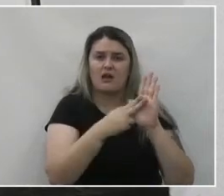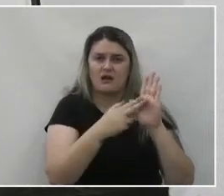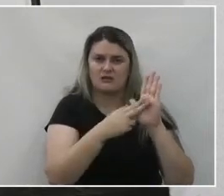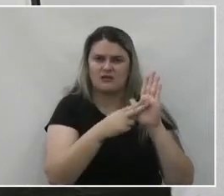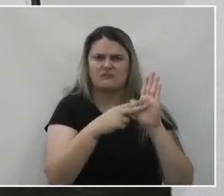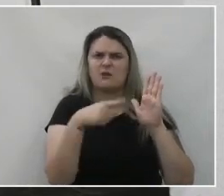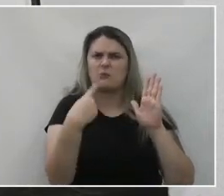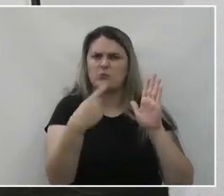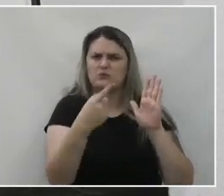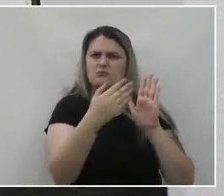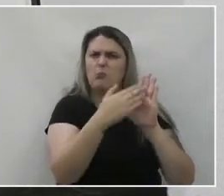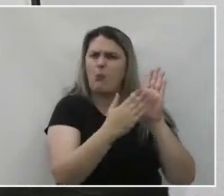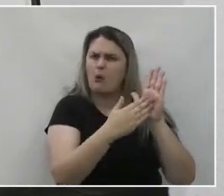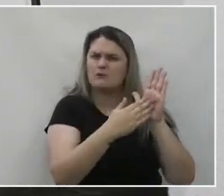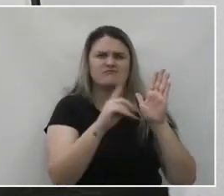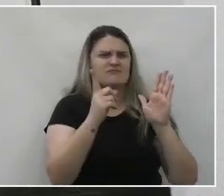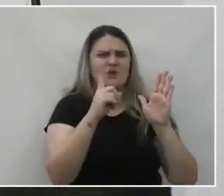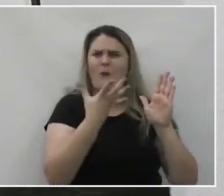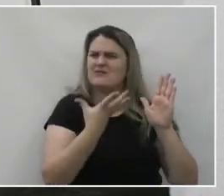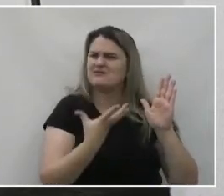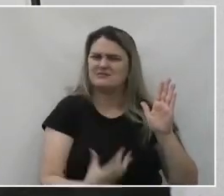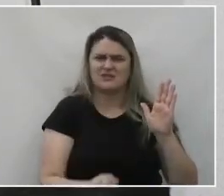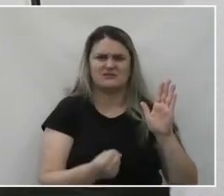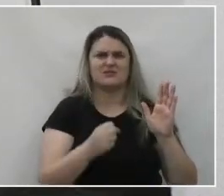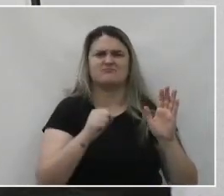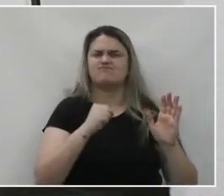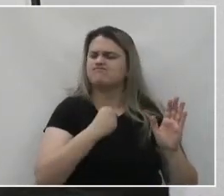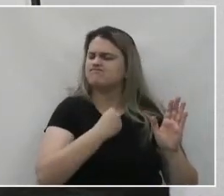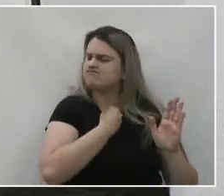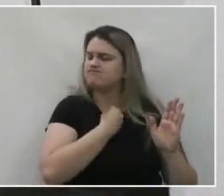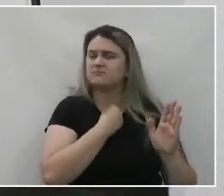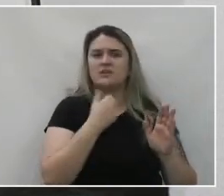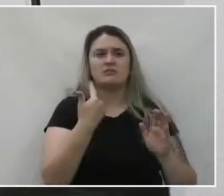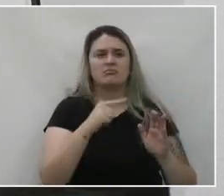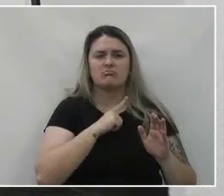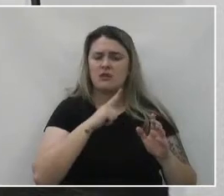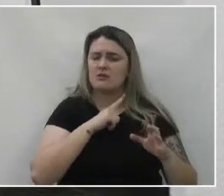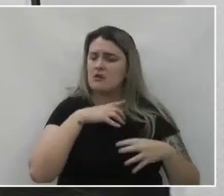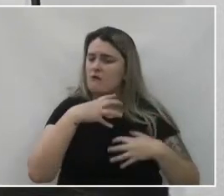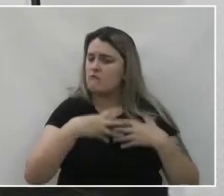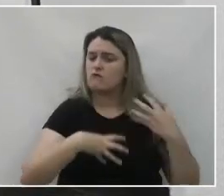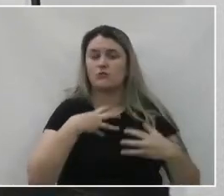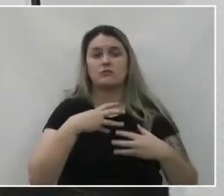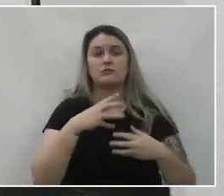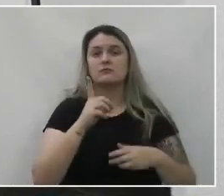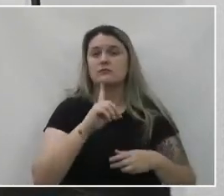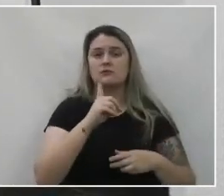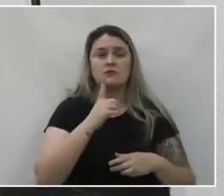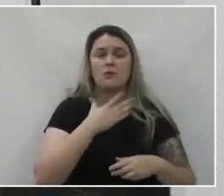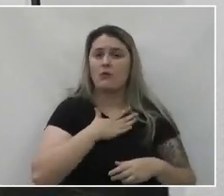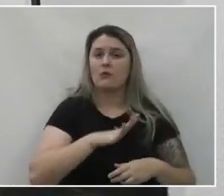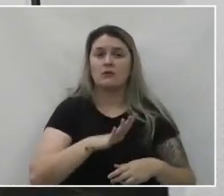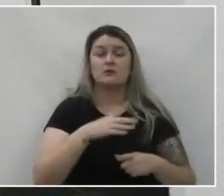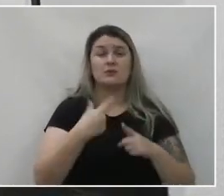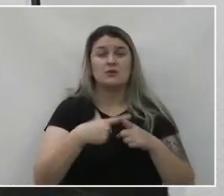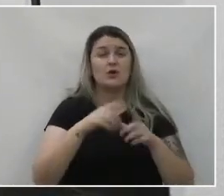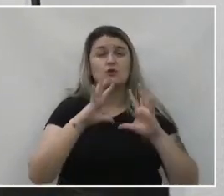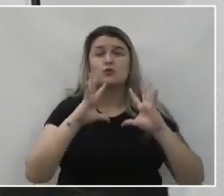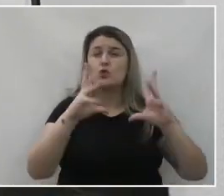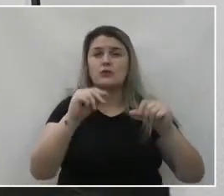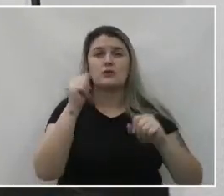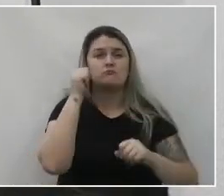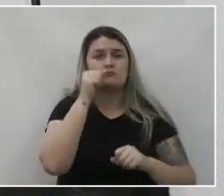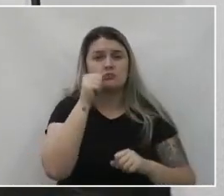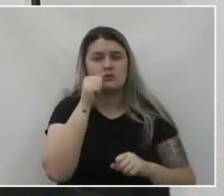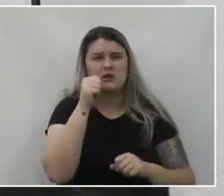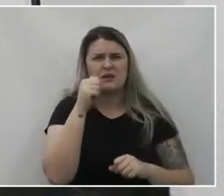após expressarem seu extremo desconforto e sua mais pura e indiscutível revolta com a situação na qual as mulheres, no geral, foram